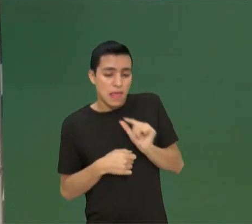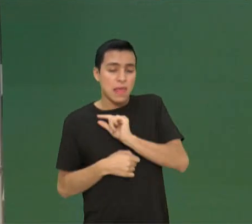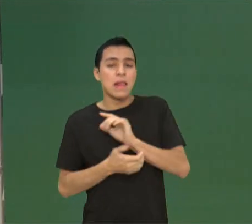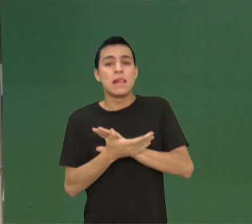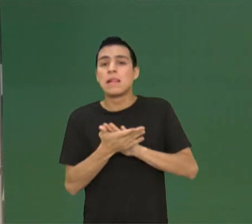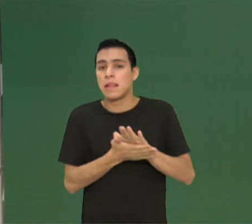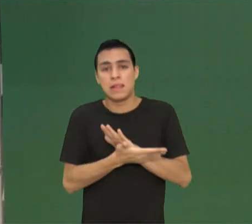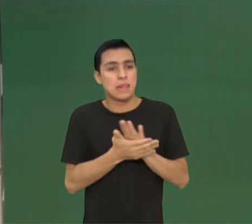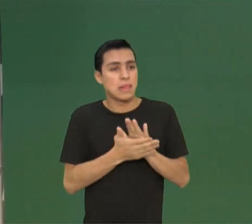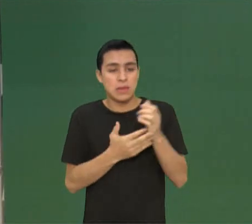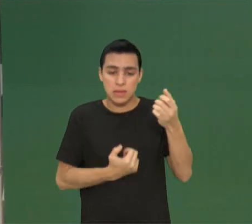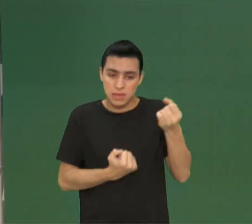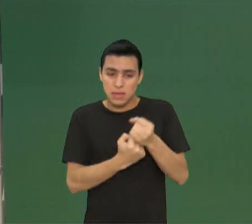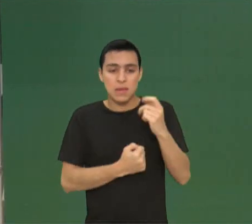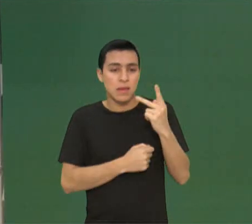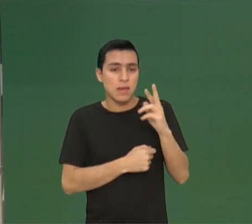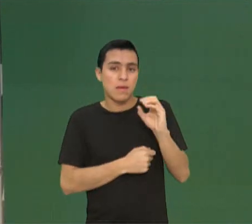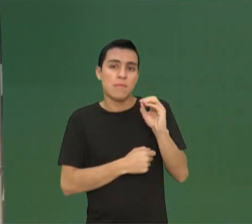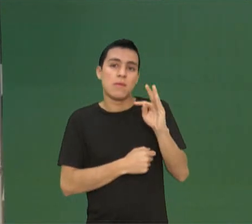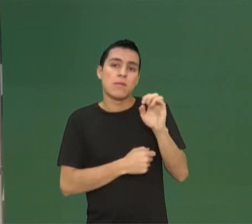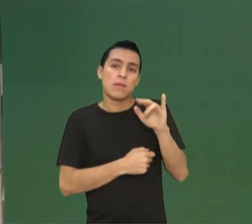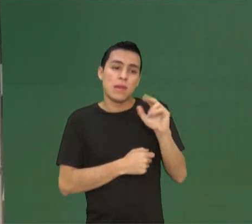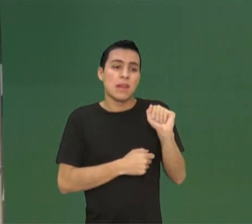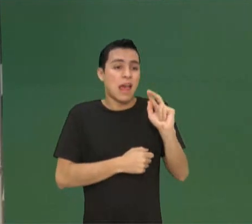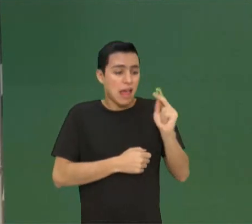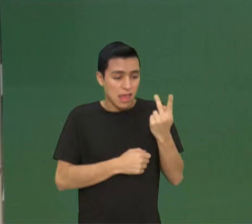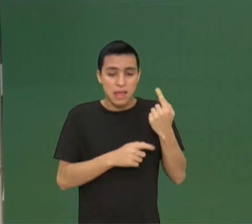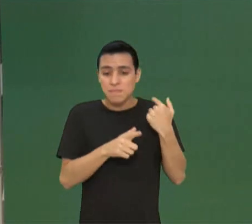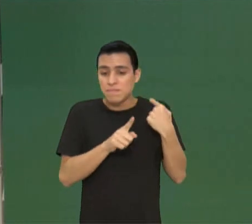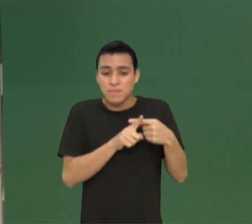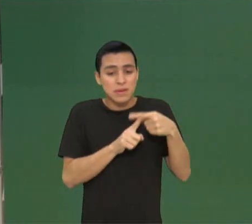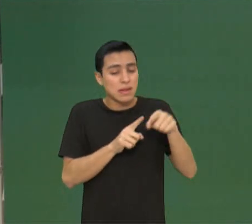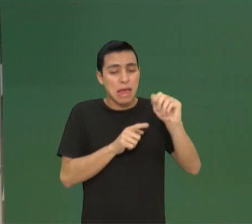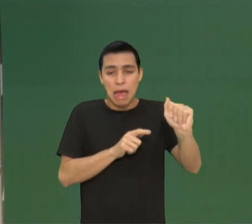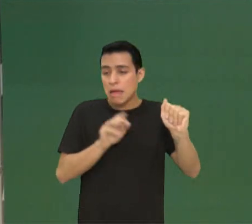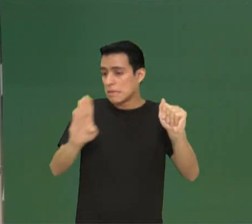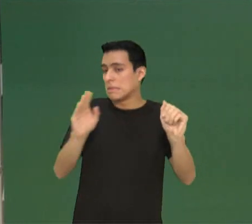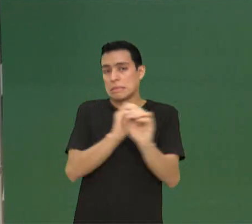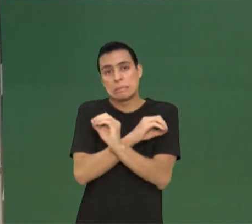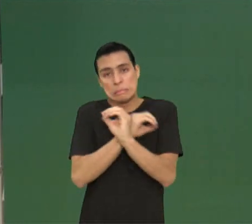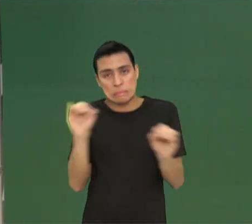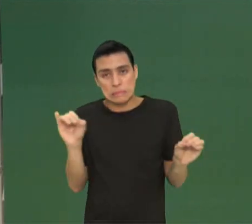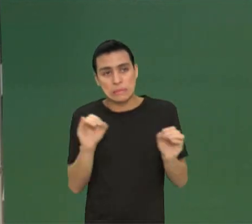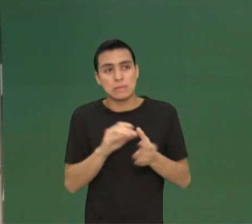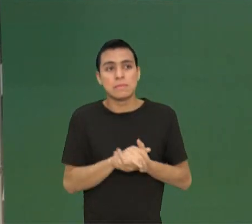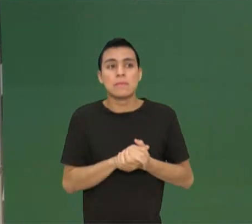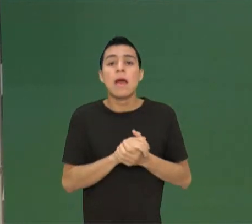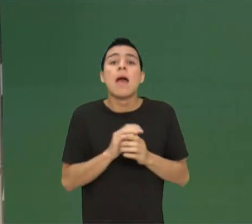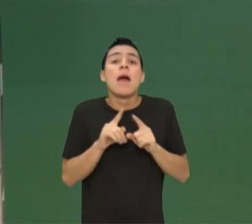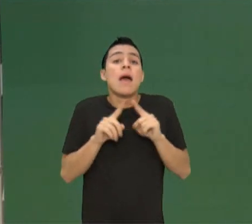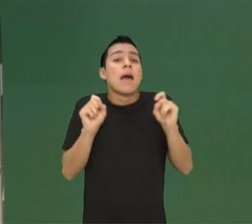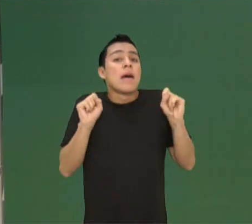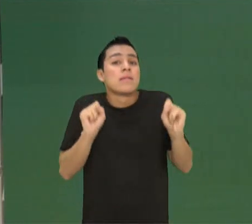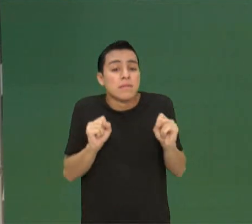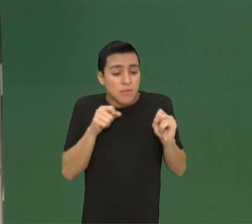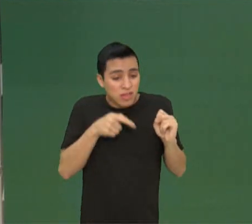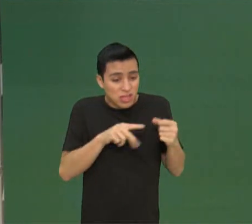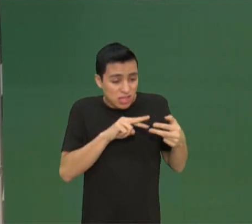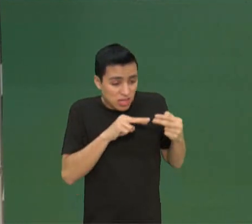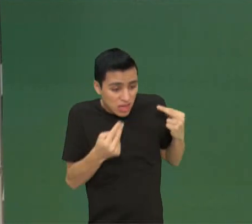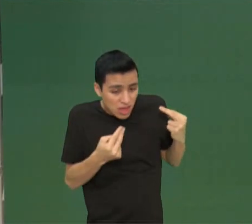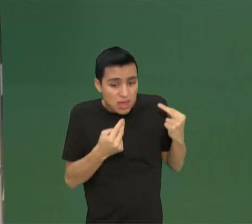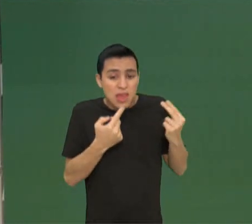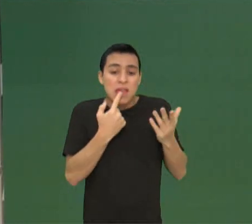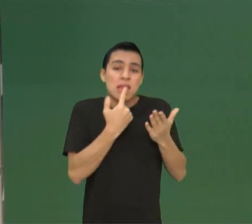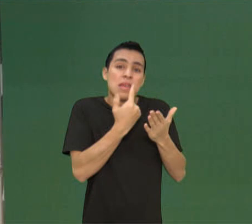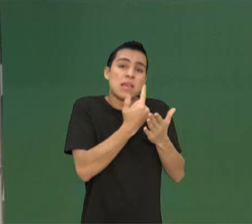filho positivo, mulher negativa. Na sequência correta. E na próxima gestação, ela não tenha problemas, porque essa imunidade